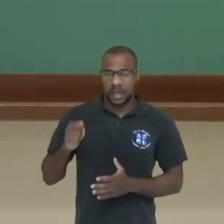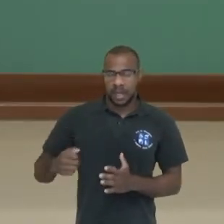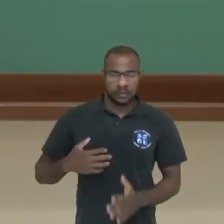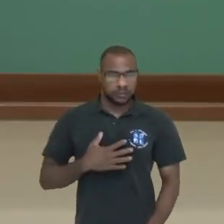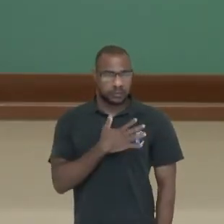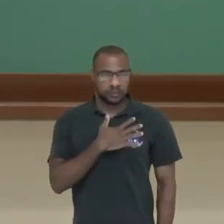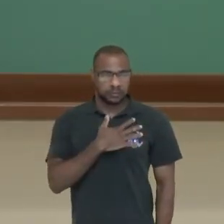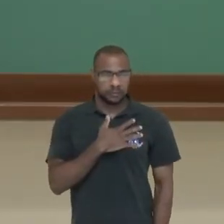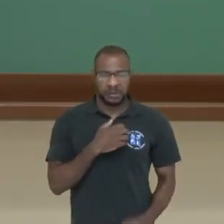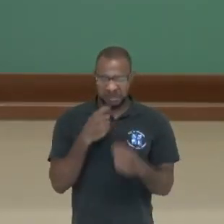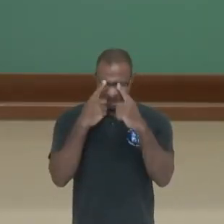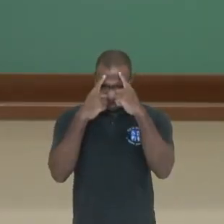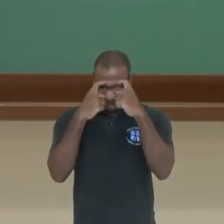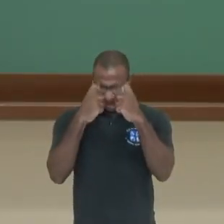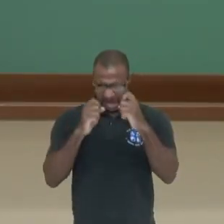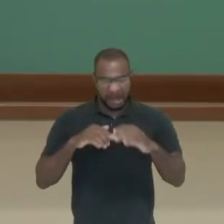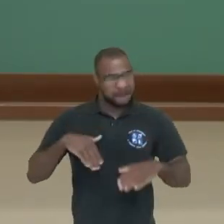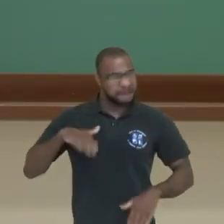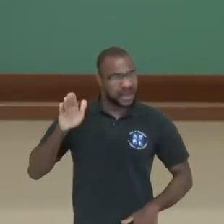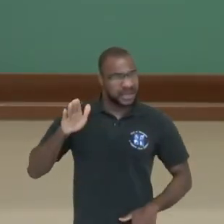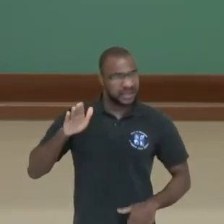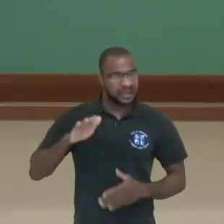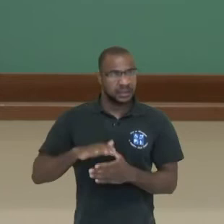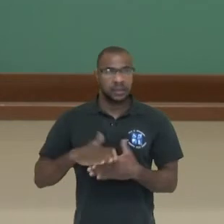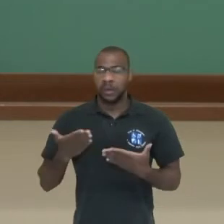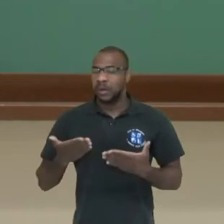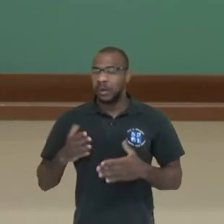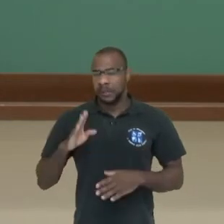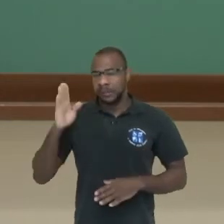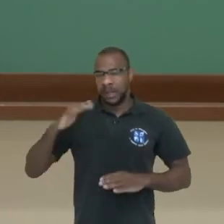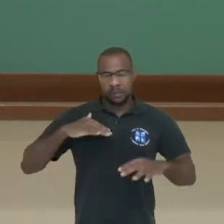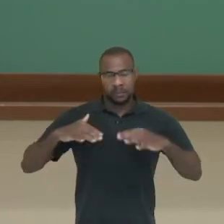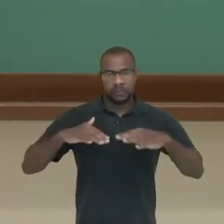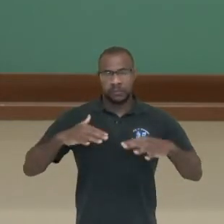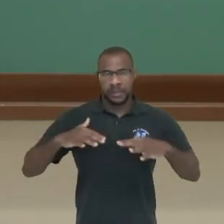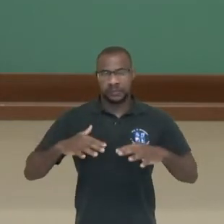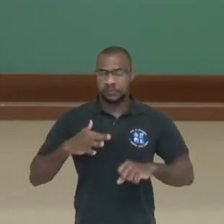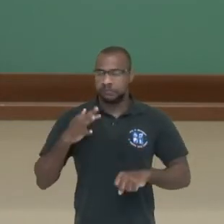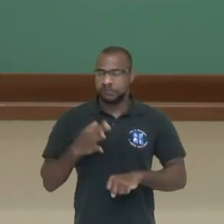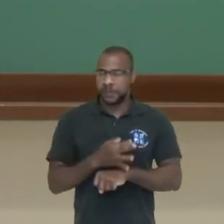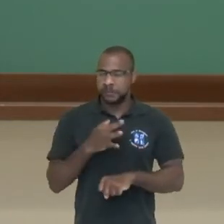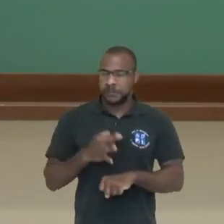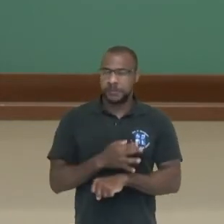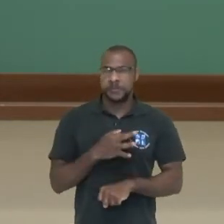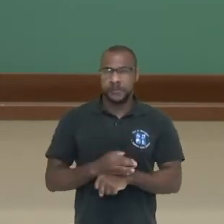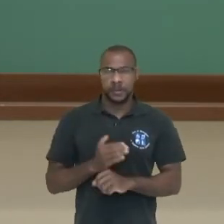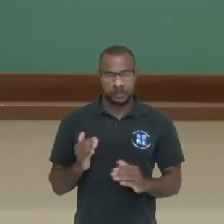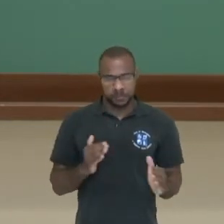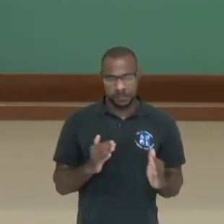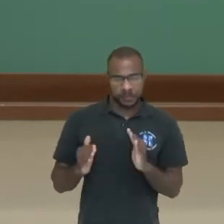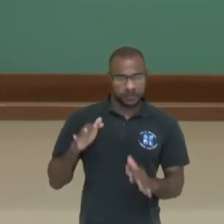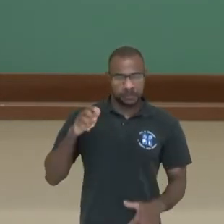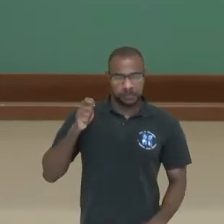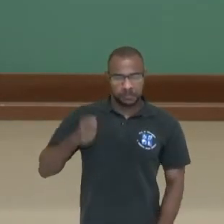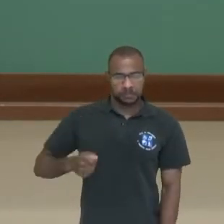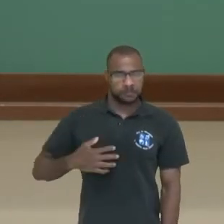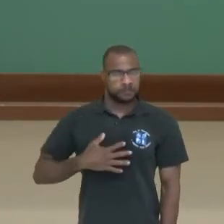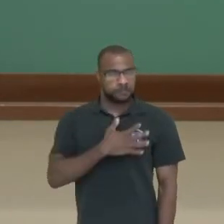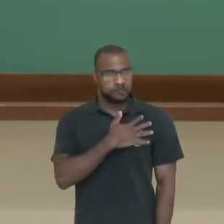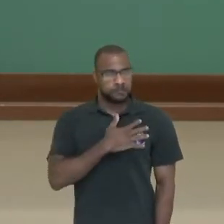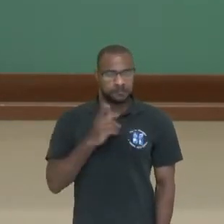que a ditadura brasileira? E quais foram os principais movimentos de resistência ao regime autoritário